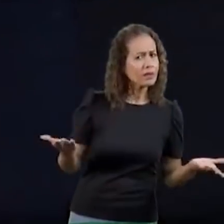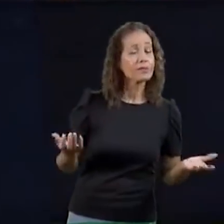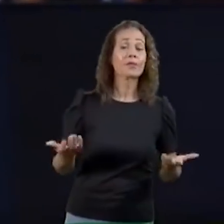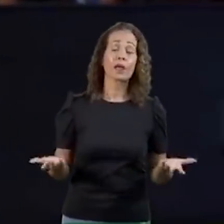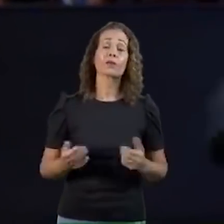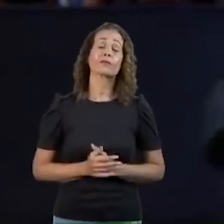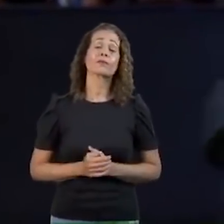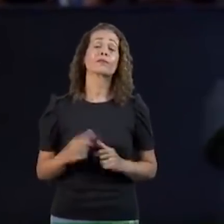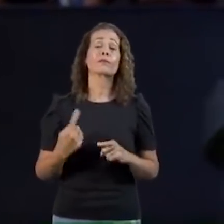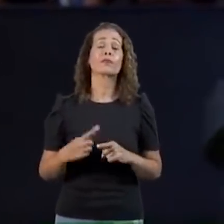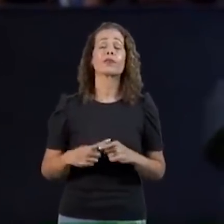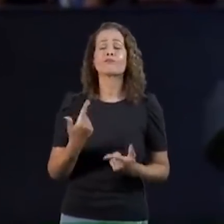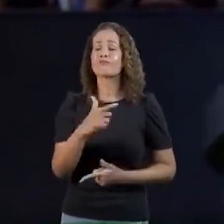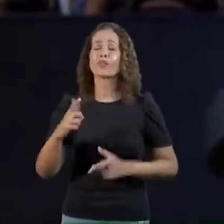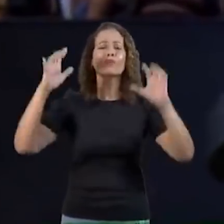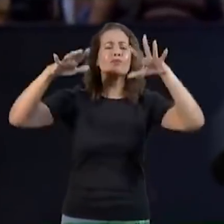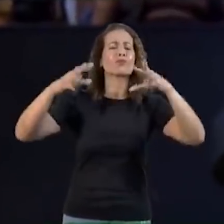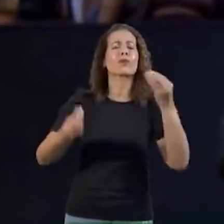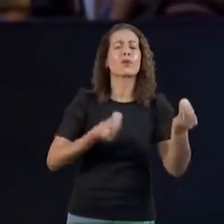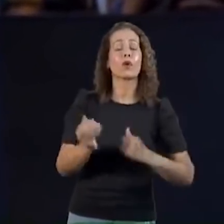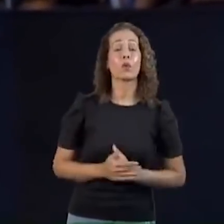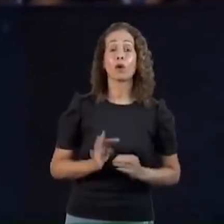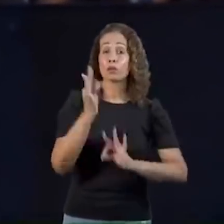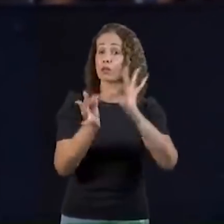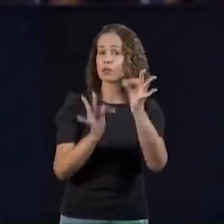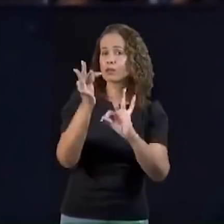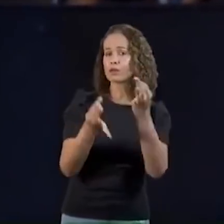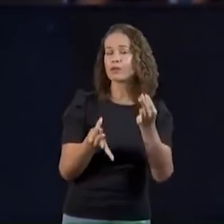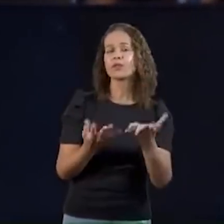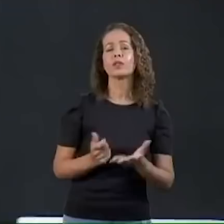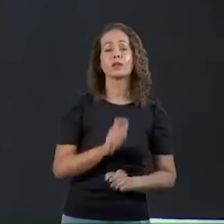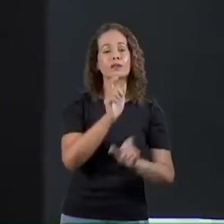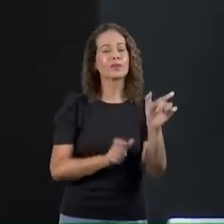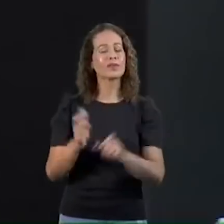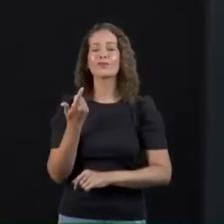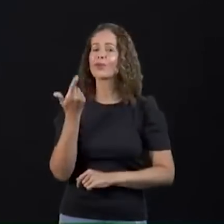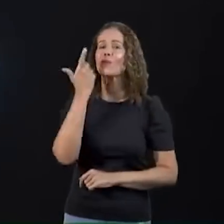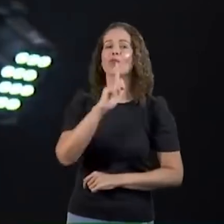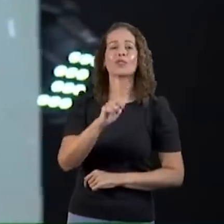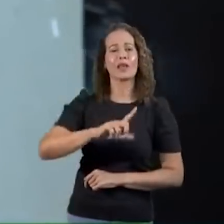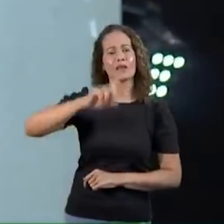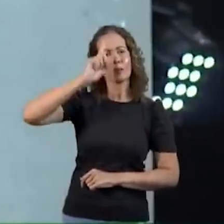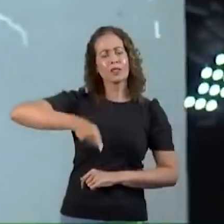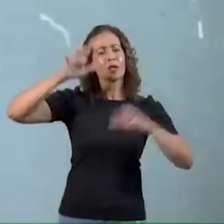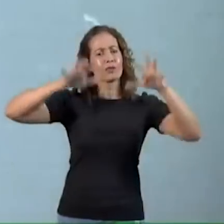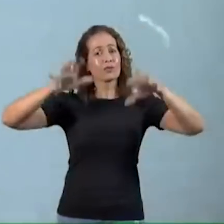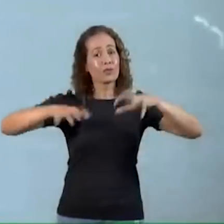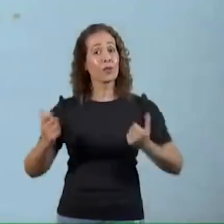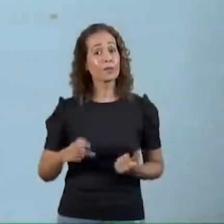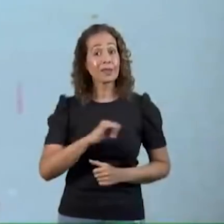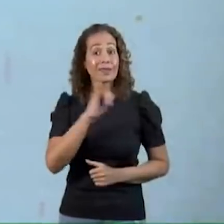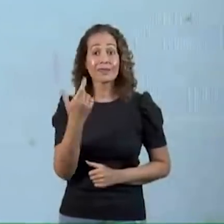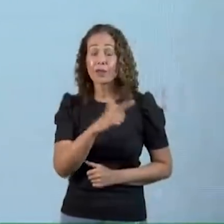porque sem a chuva, gente, com toda a tecnologia, o ser humano não consegue fazer chover. E se não vier a chuva,